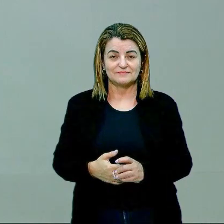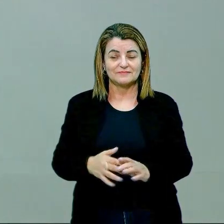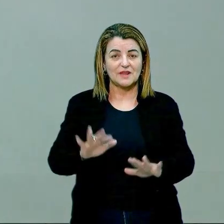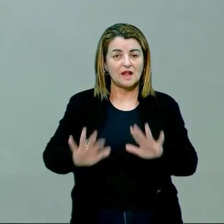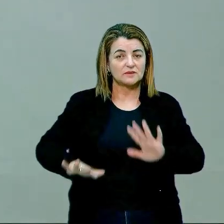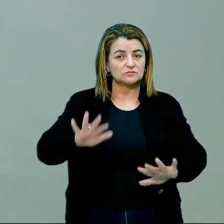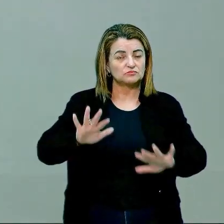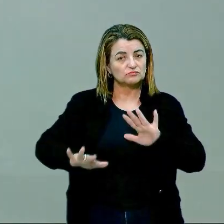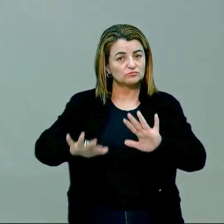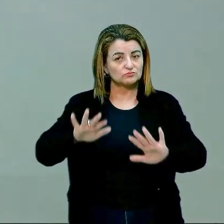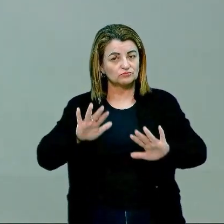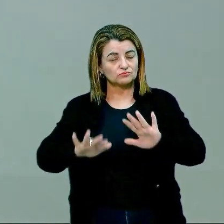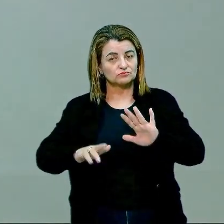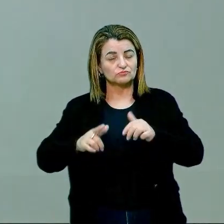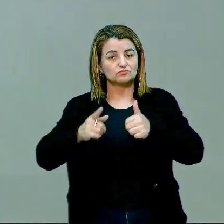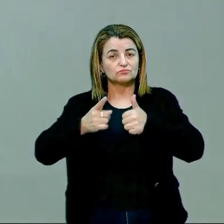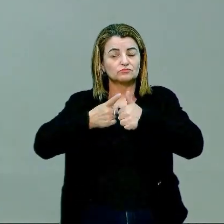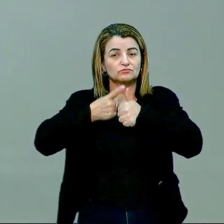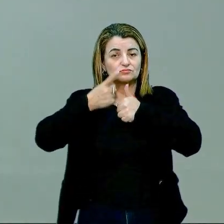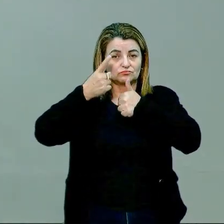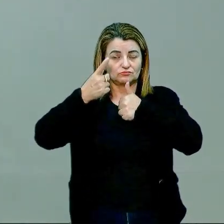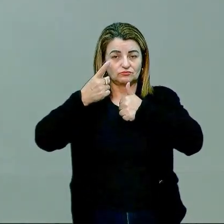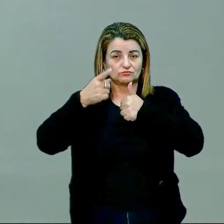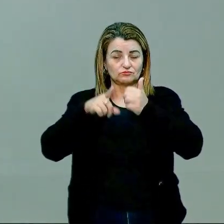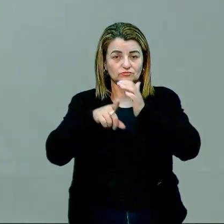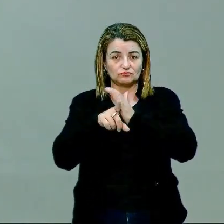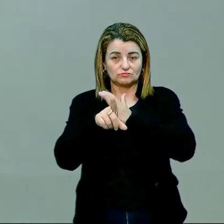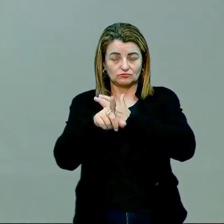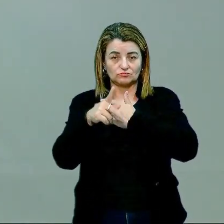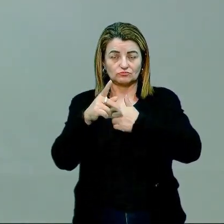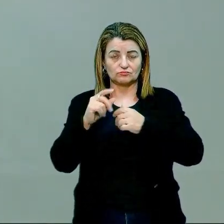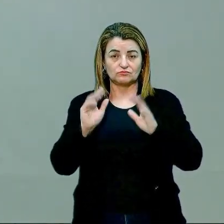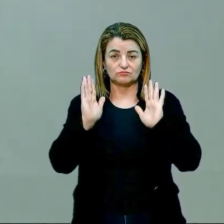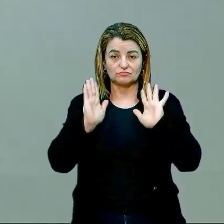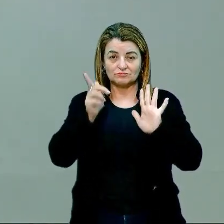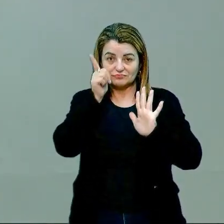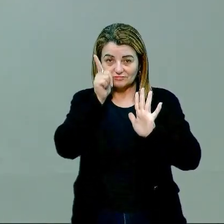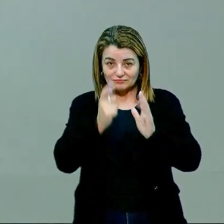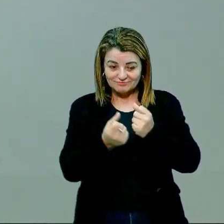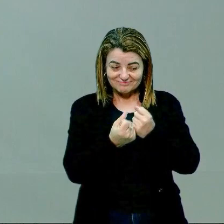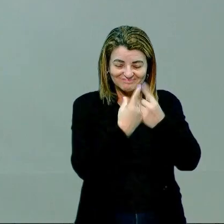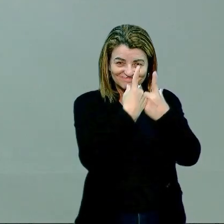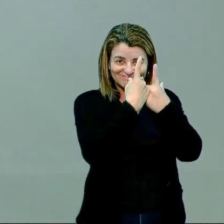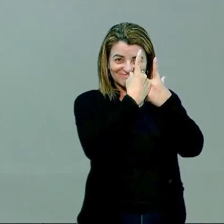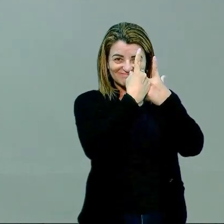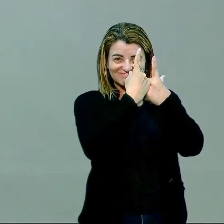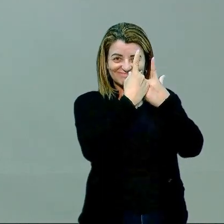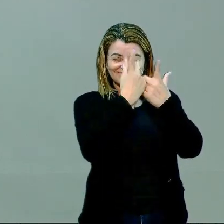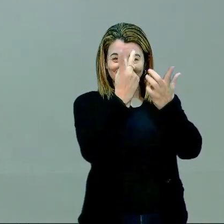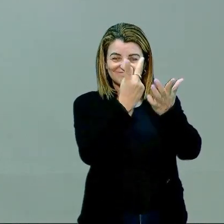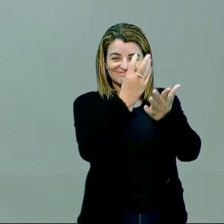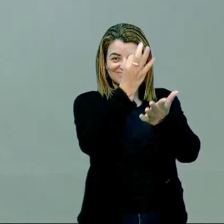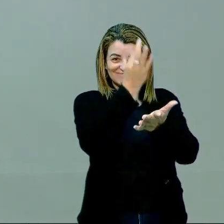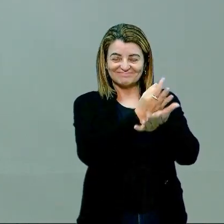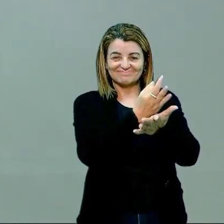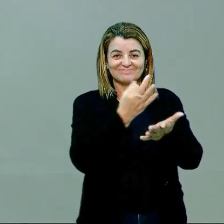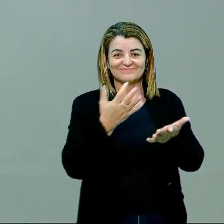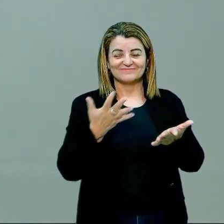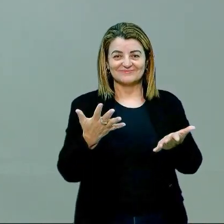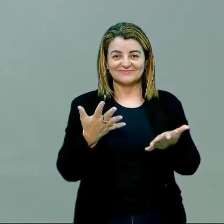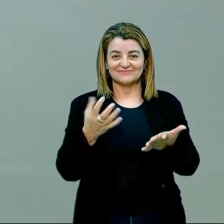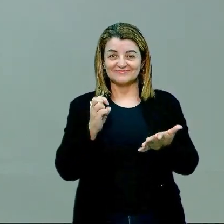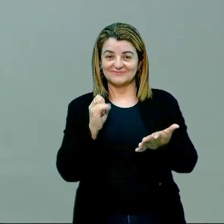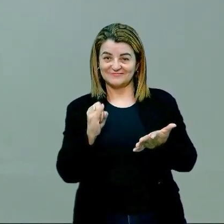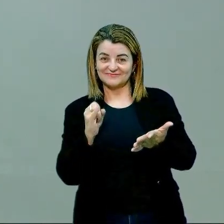às vezes na primeira proposição vocês já conseguem resolver a questão. Será que isso